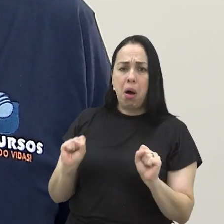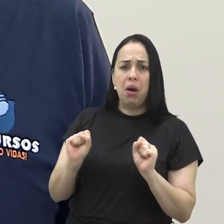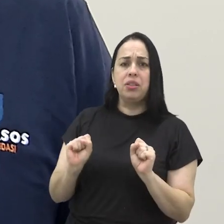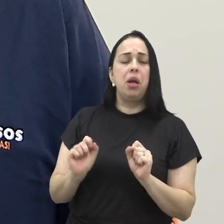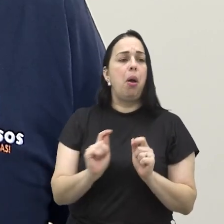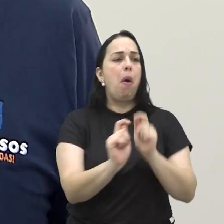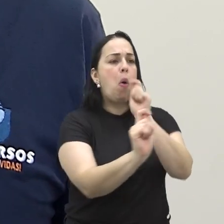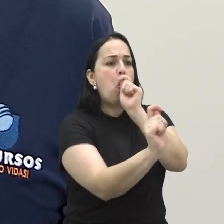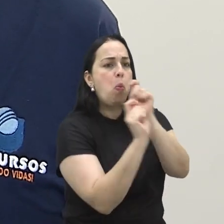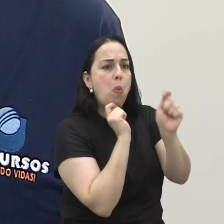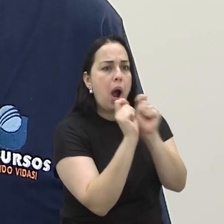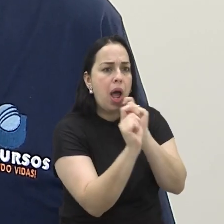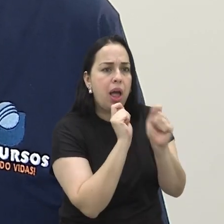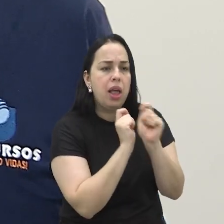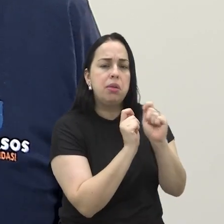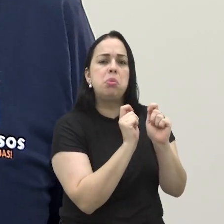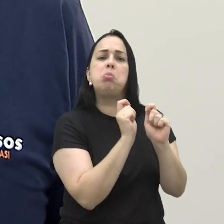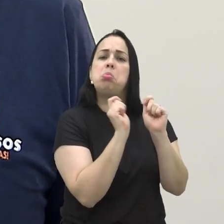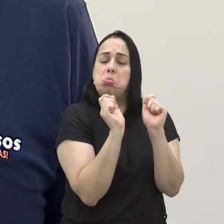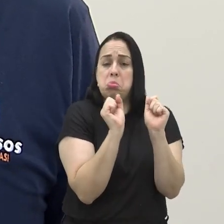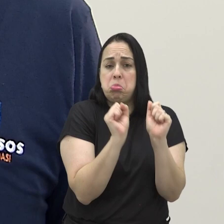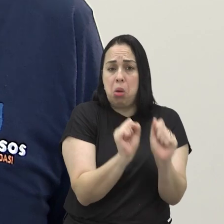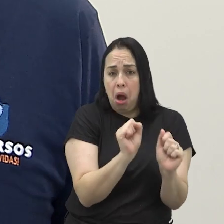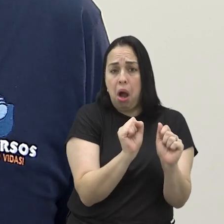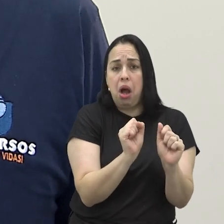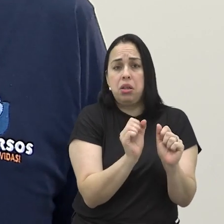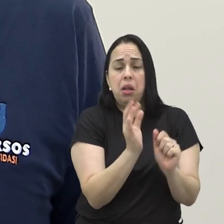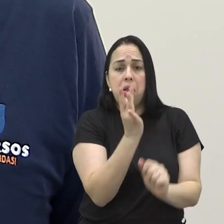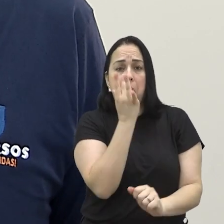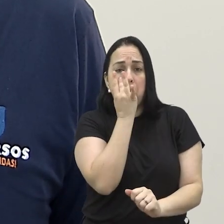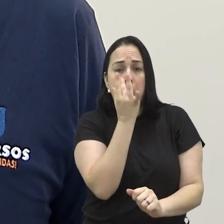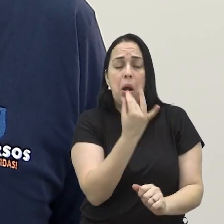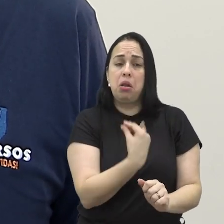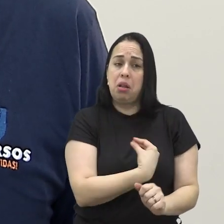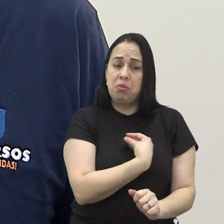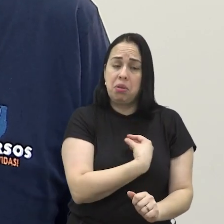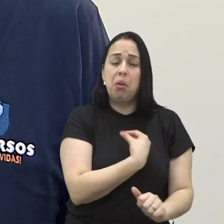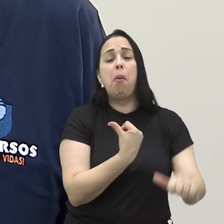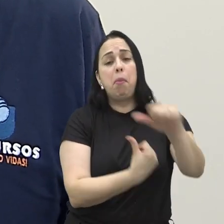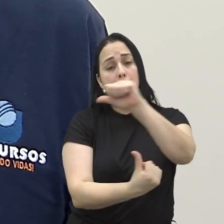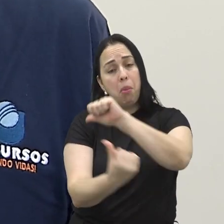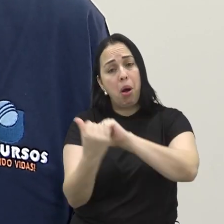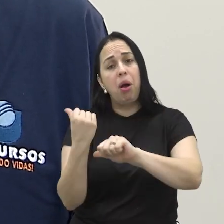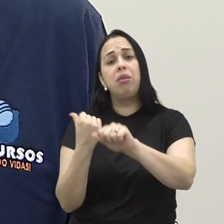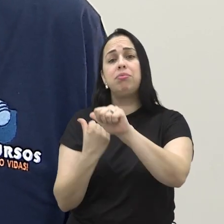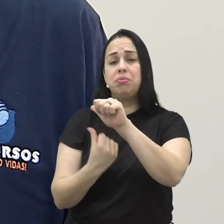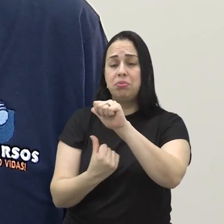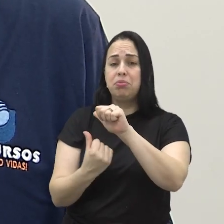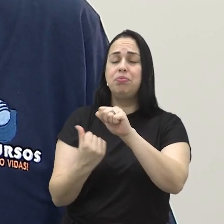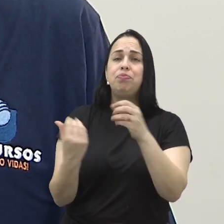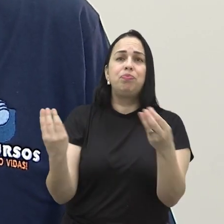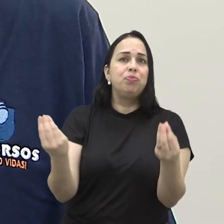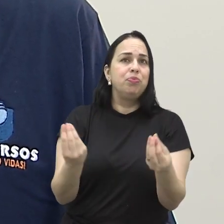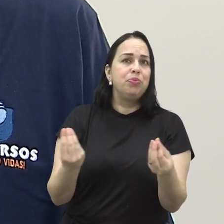né? Uma entrevista, né, que pode acontecer, né, no teste psicotécnico, por exemplo, ele pode